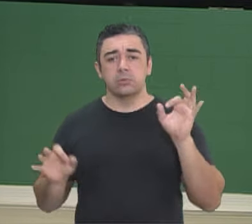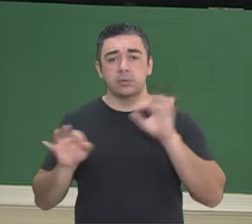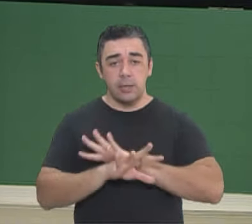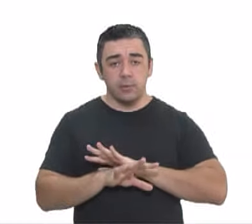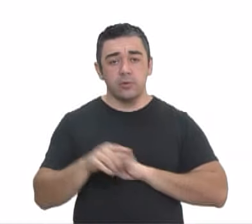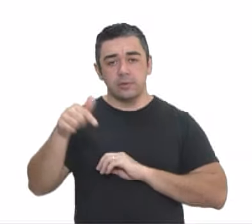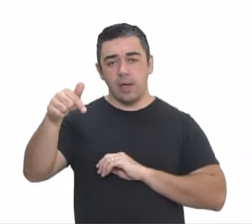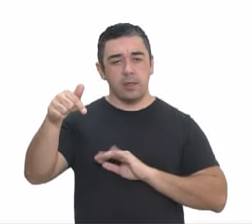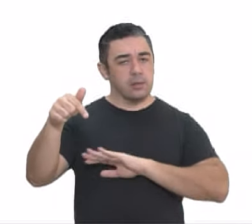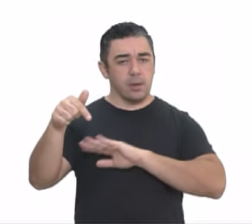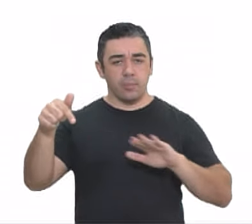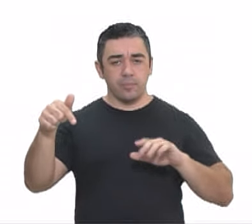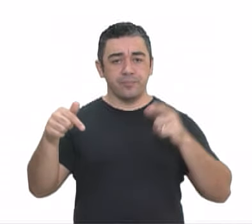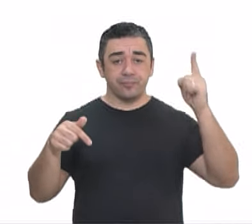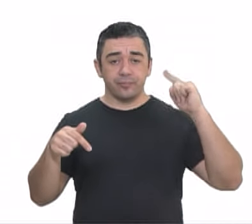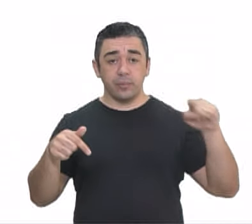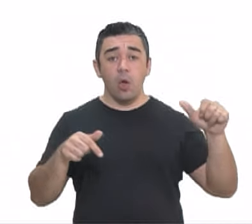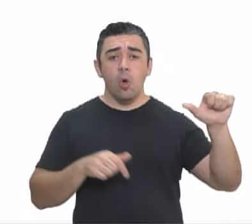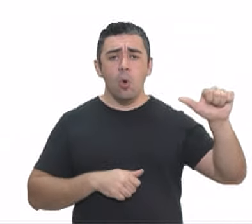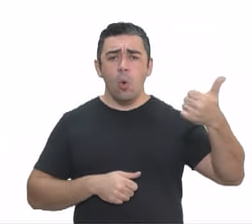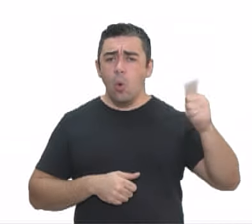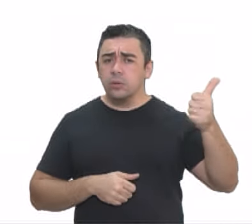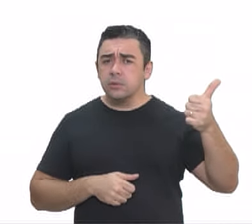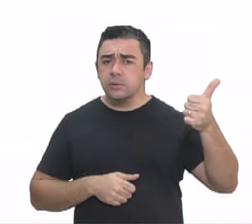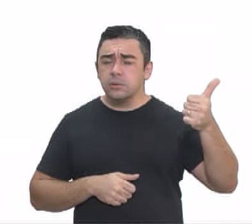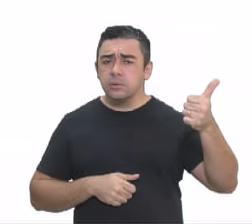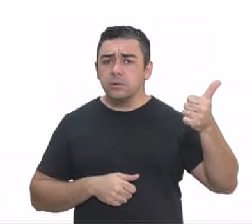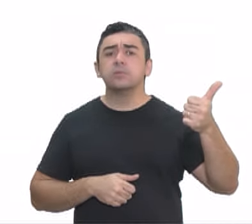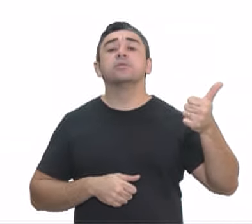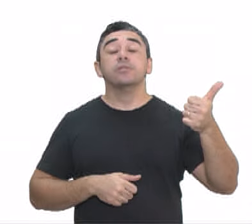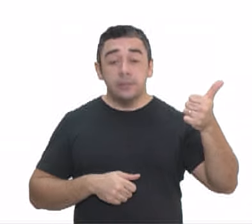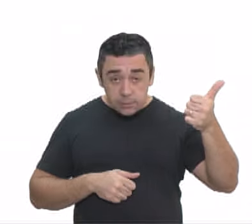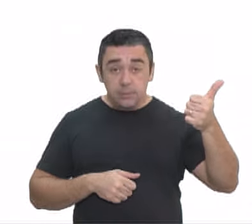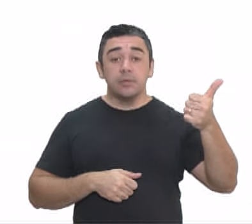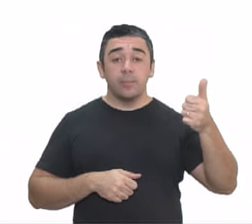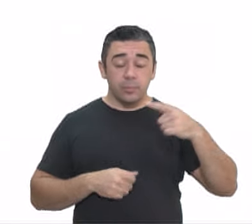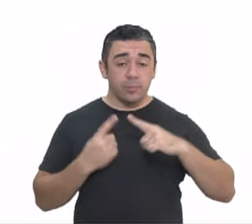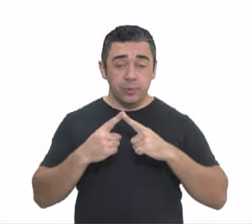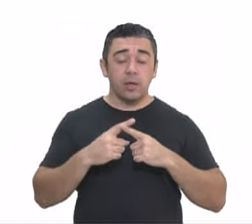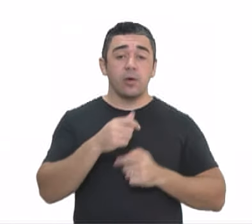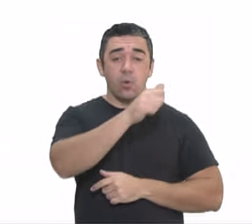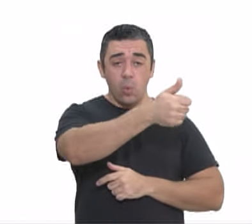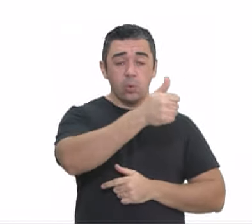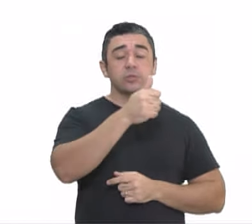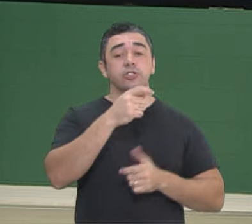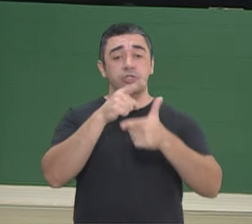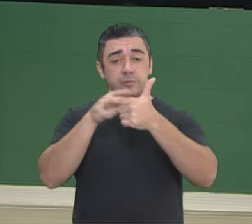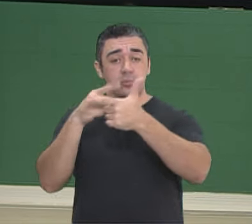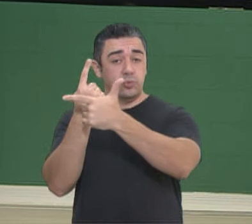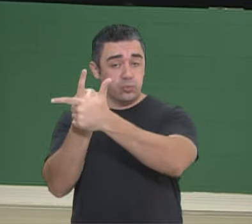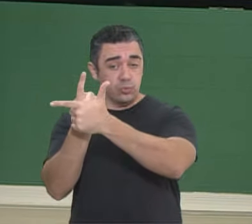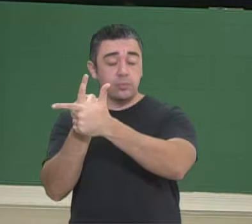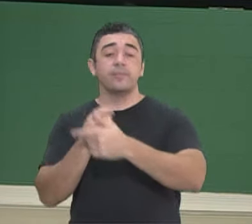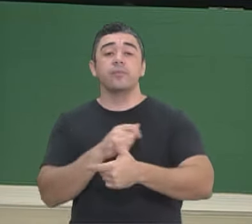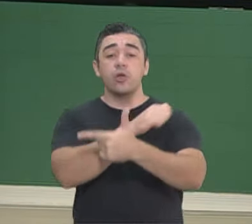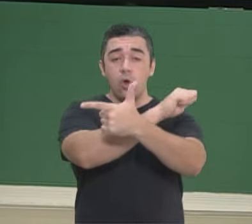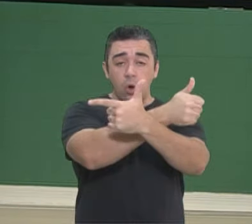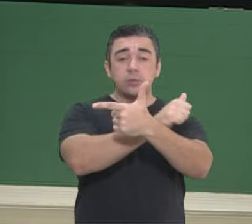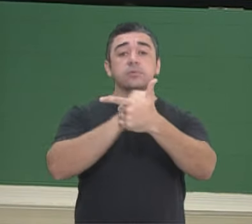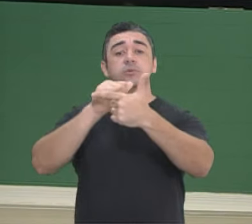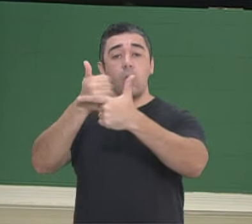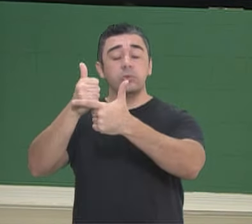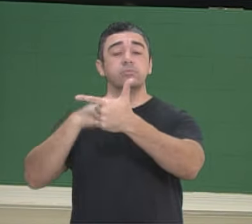ó, 7. Eu venho aqui para o 11. Por que o 11 é primo? Porque só dá para dividir por 1 e por ele mesmo. Então, veja, o 13, a mesma